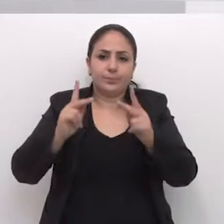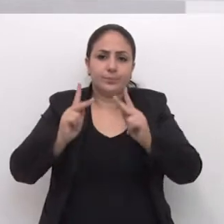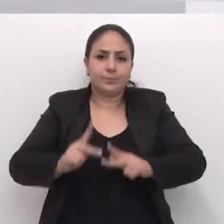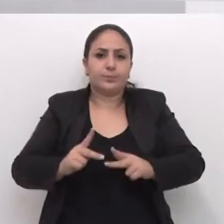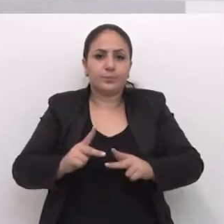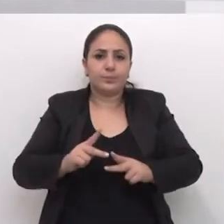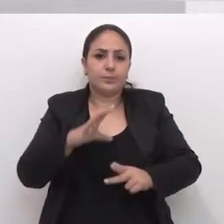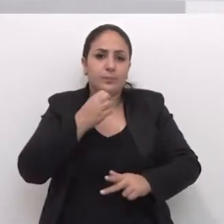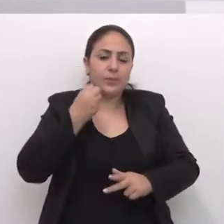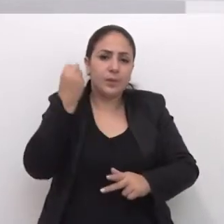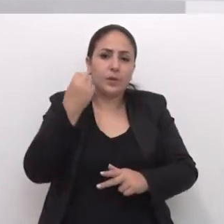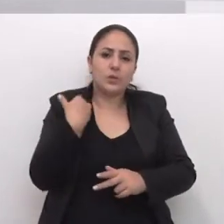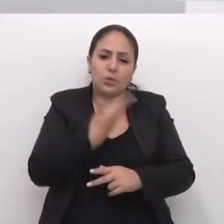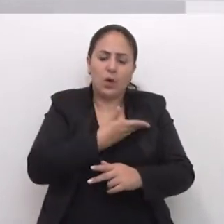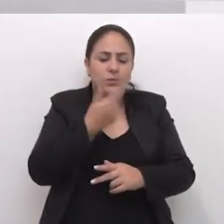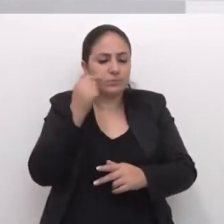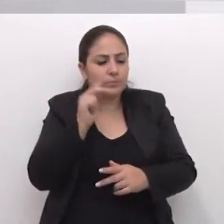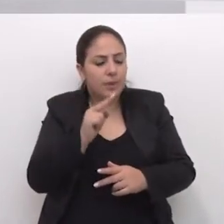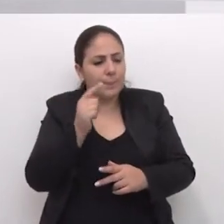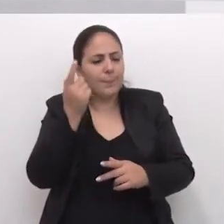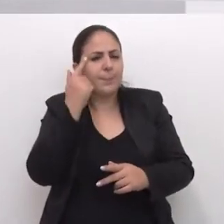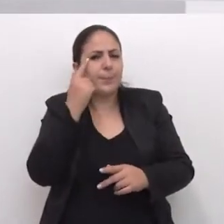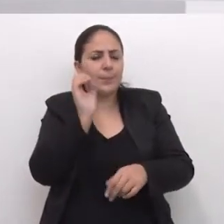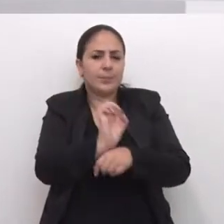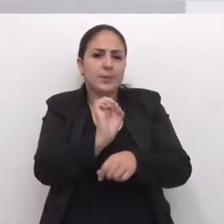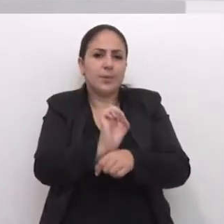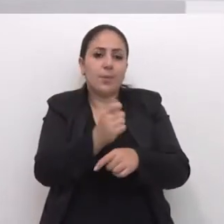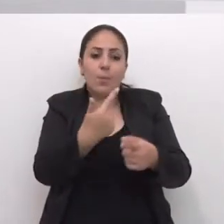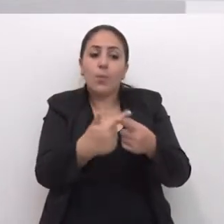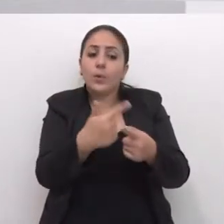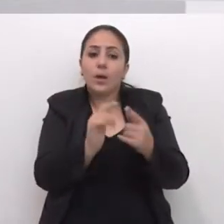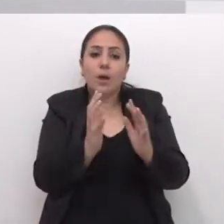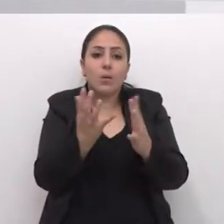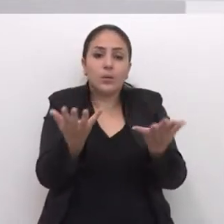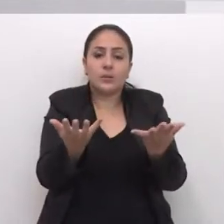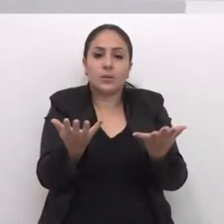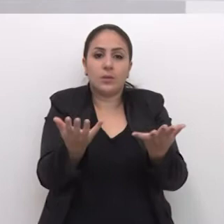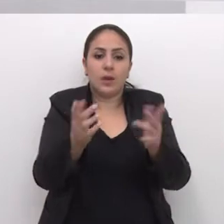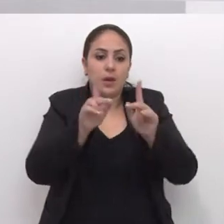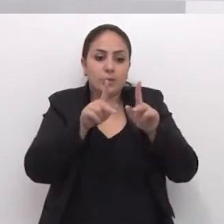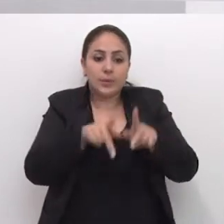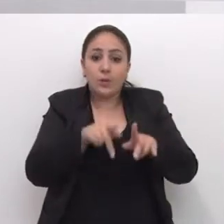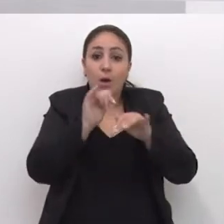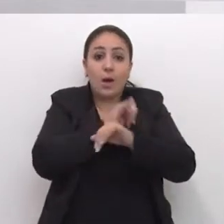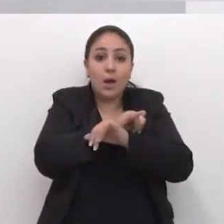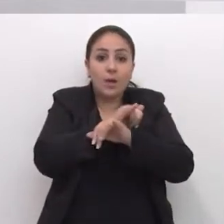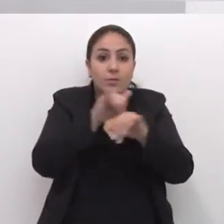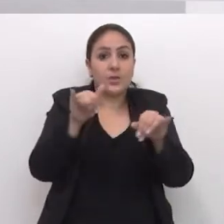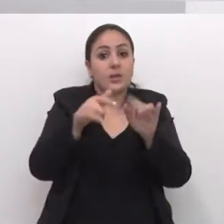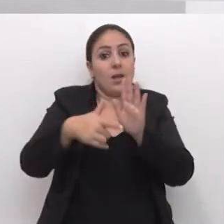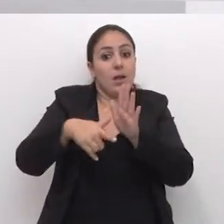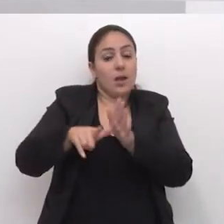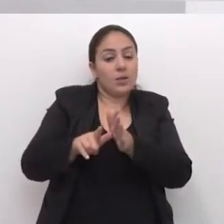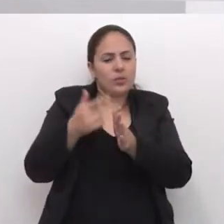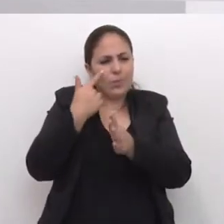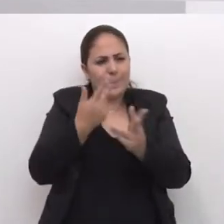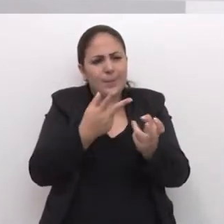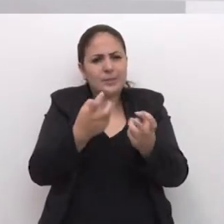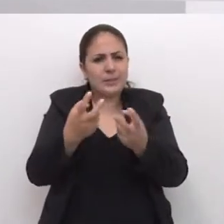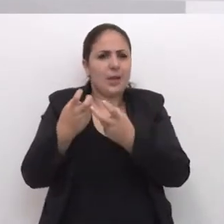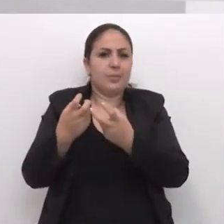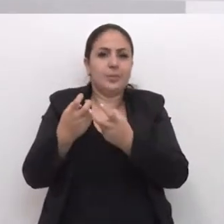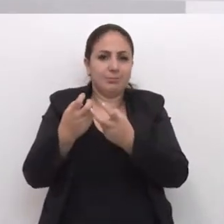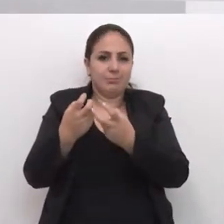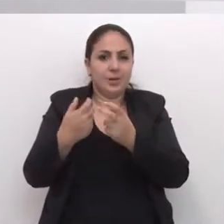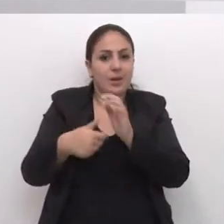suicídio, a gente, quando para ver, quando a gente se pergunta por que aconteceu, a gente vê que essas pessoas dão alerta, elas dão indícios de que